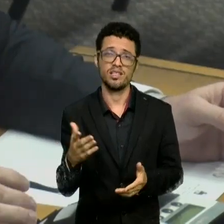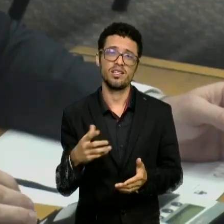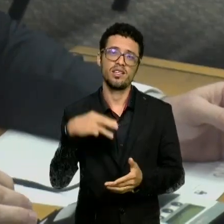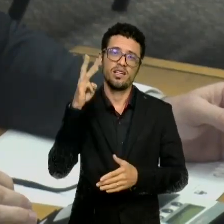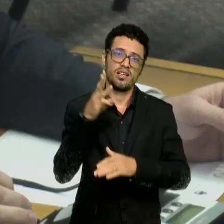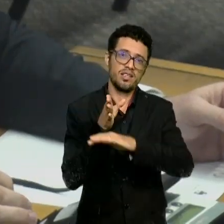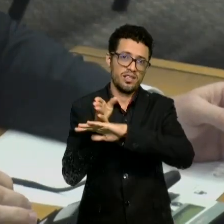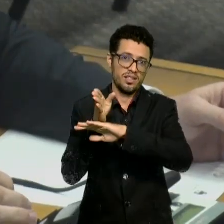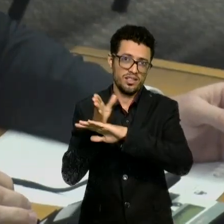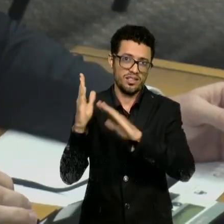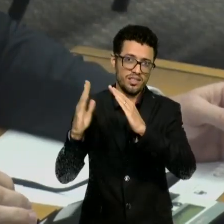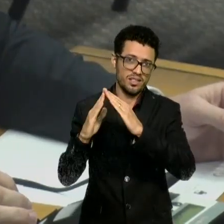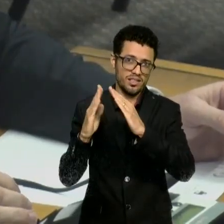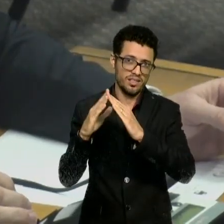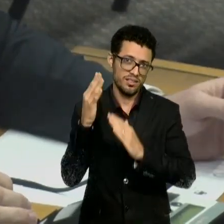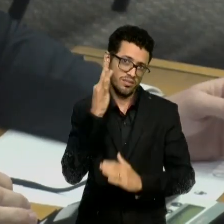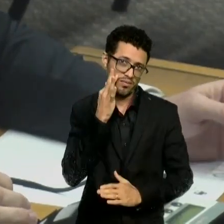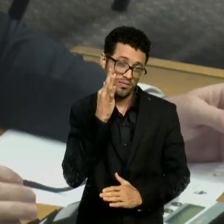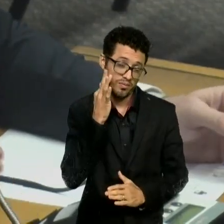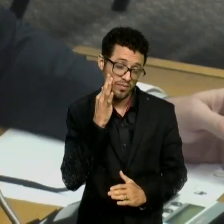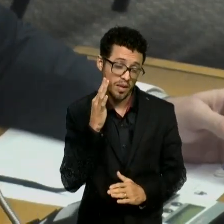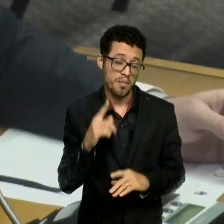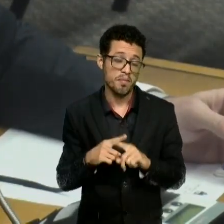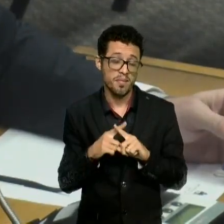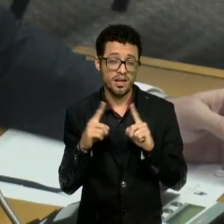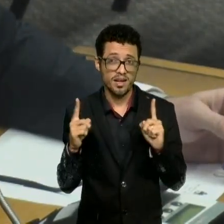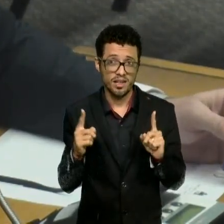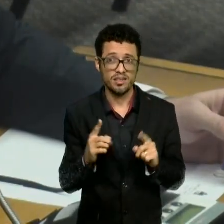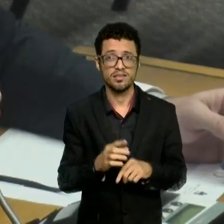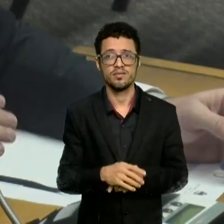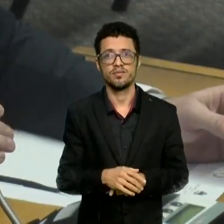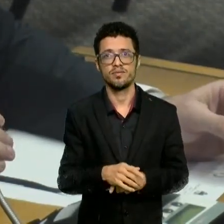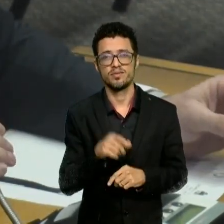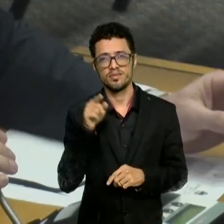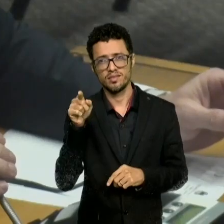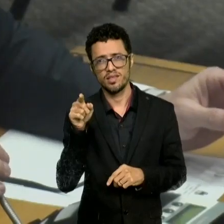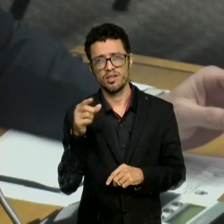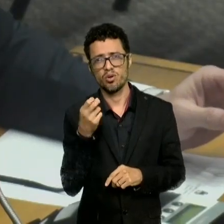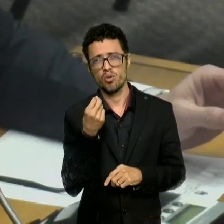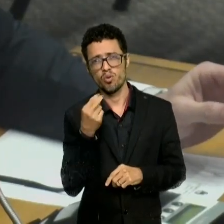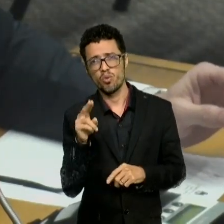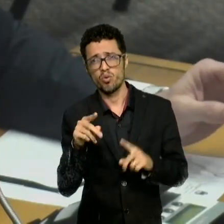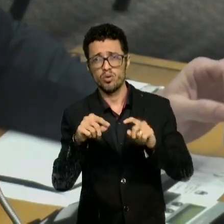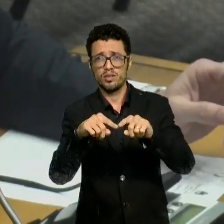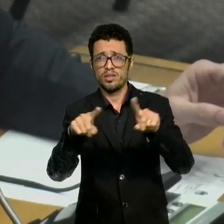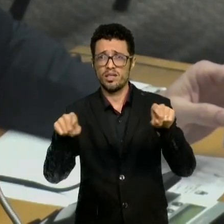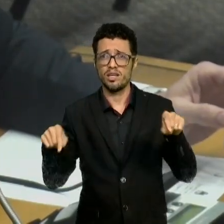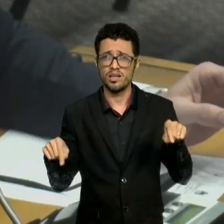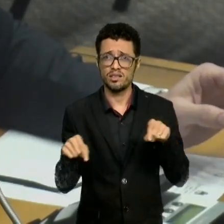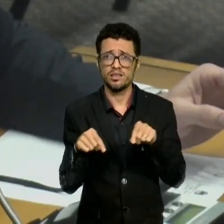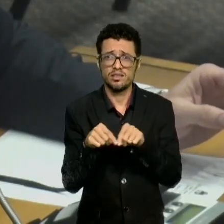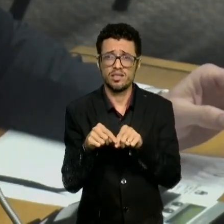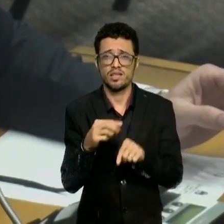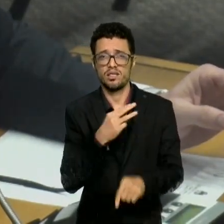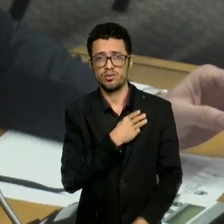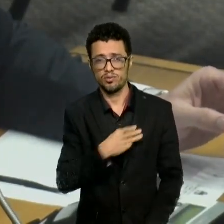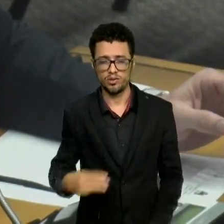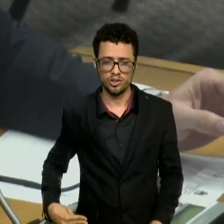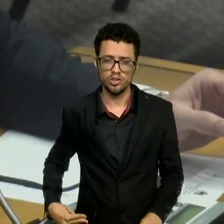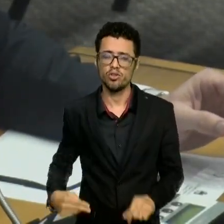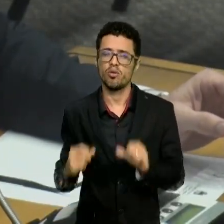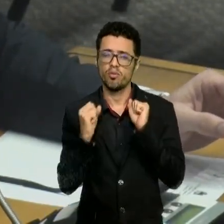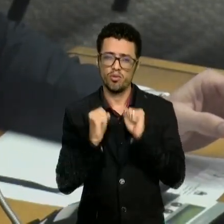acompanho, mas ele, na residência dele ou no gabinete no Supremo, ele pode receber quem ele quiser. Eu quero lhe dizer,